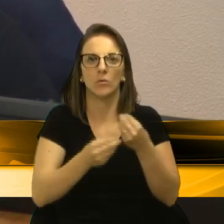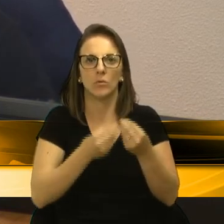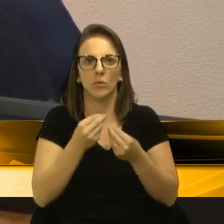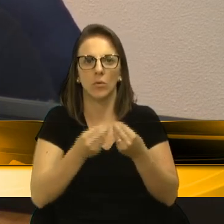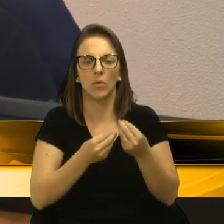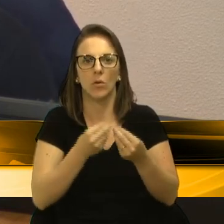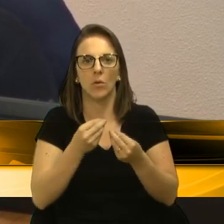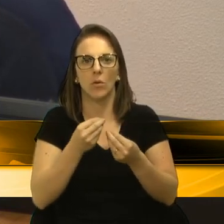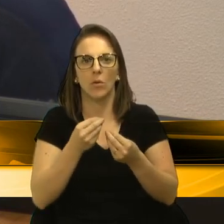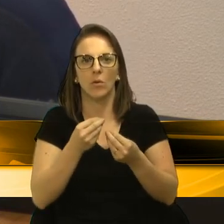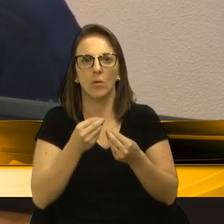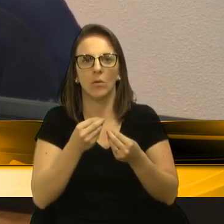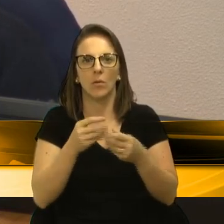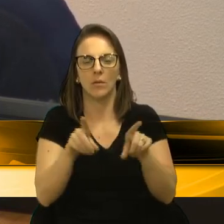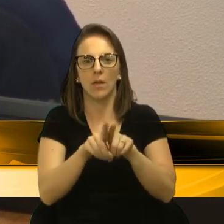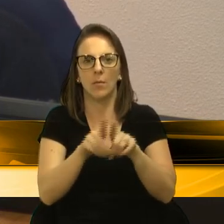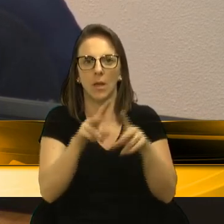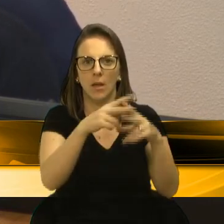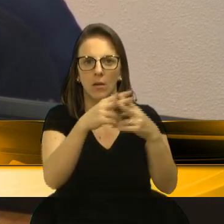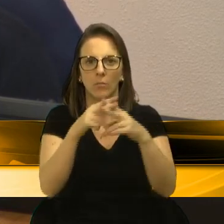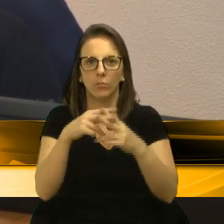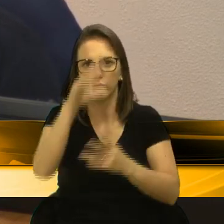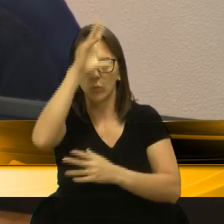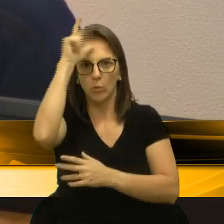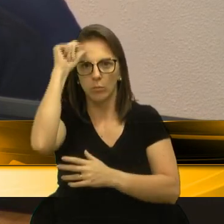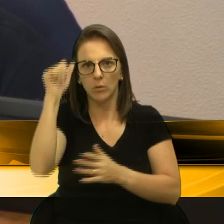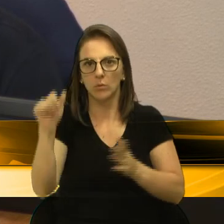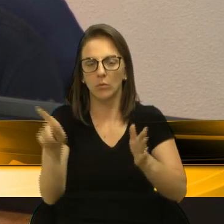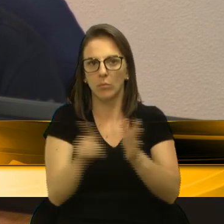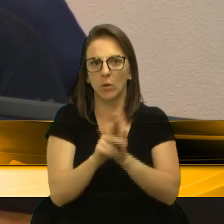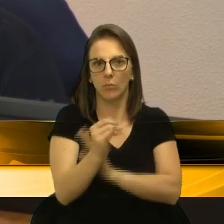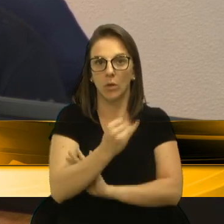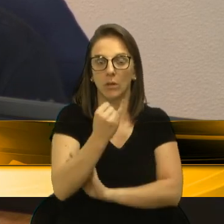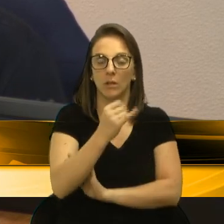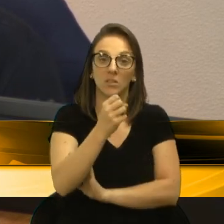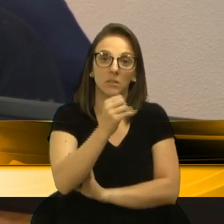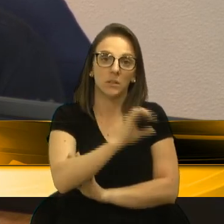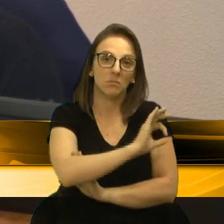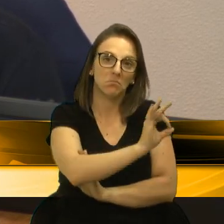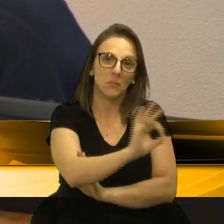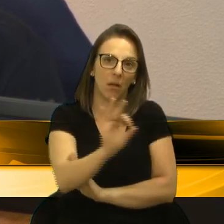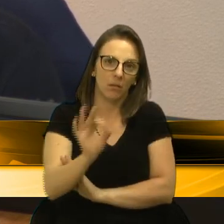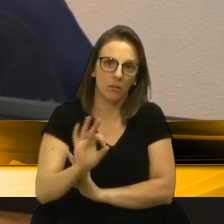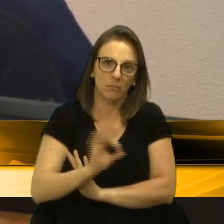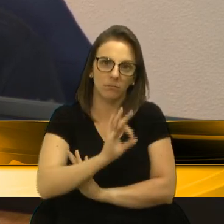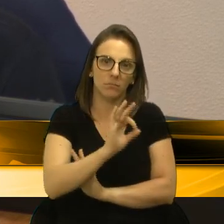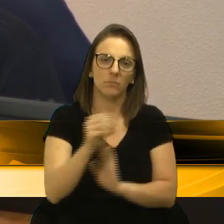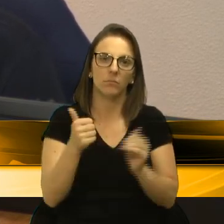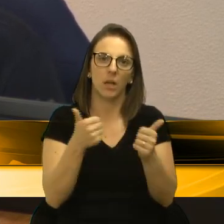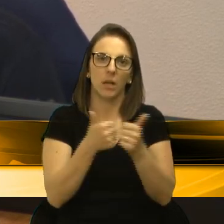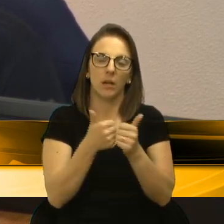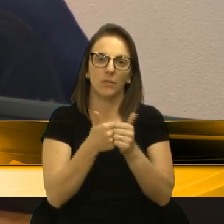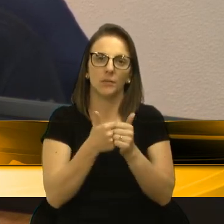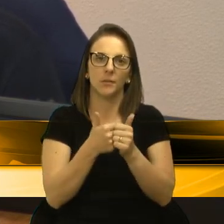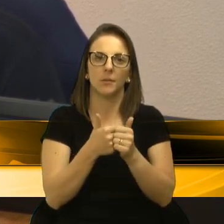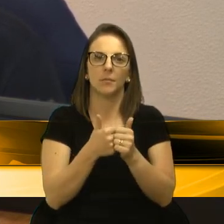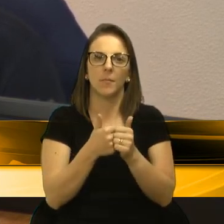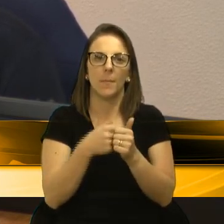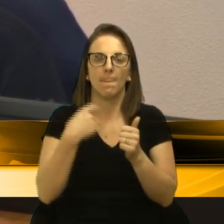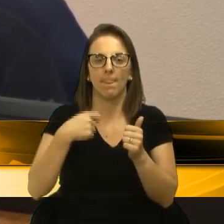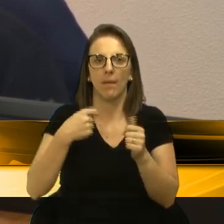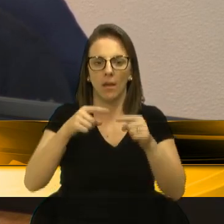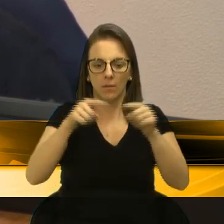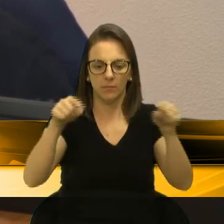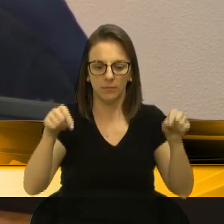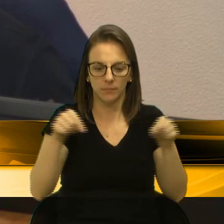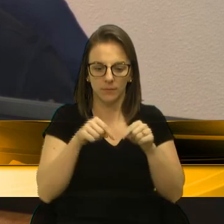e equipamentos públicos relevantes, não se aplicando essa exigência aos helipontos e heliportos situados em edificações destinadas aos hospitais,